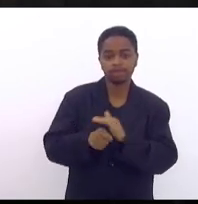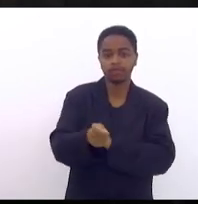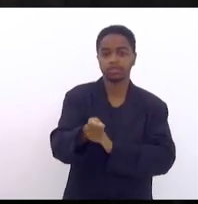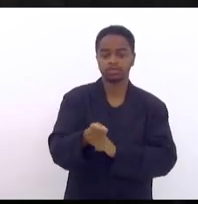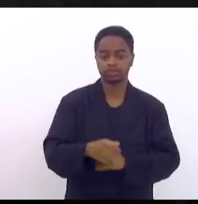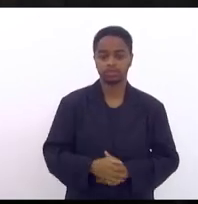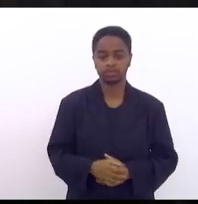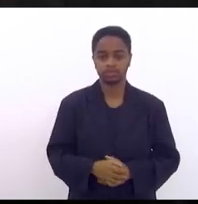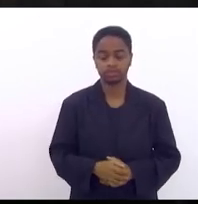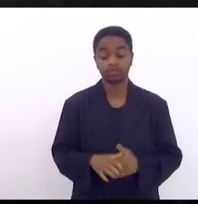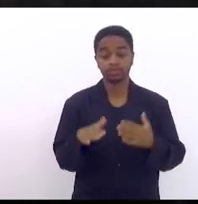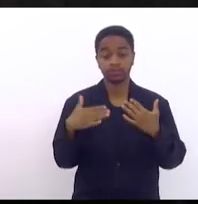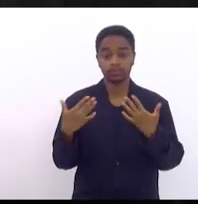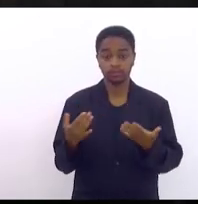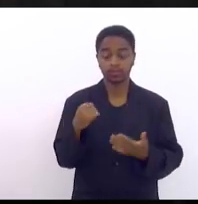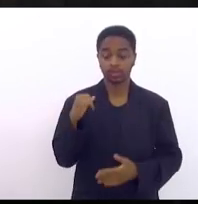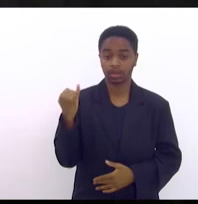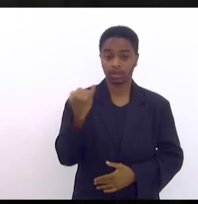Importante